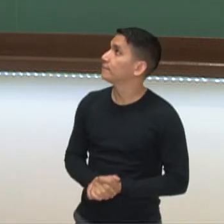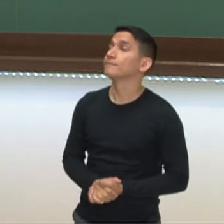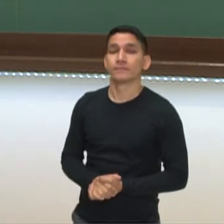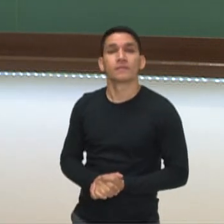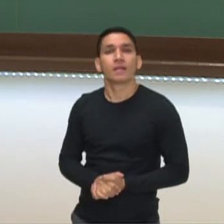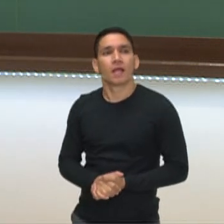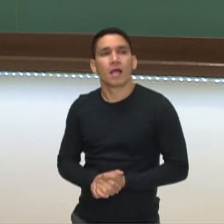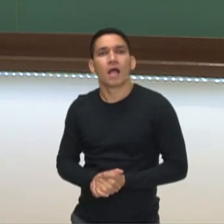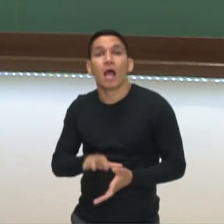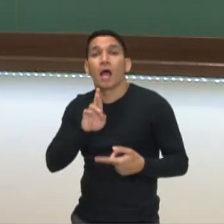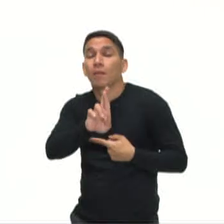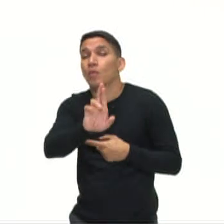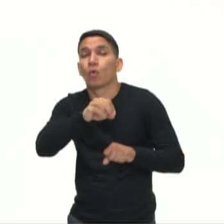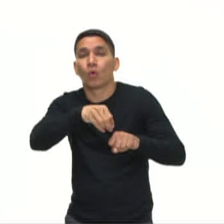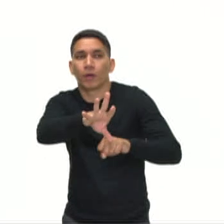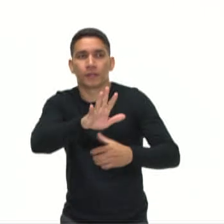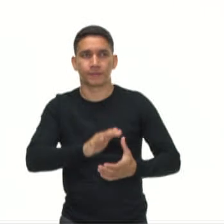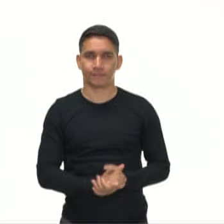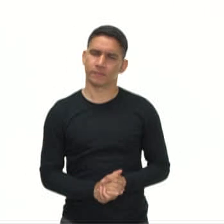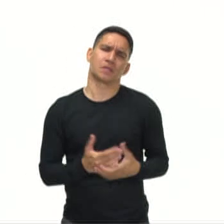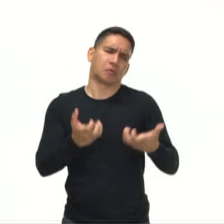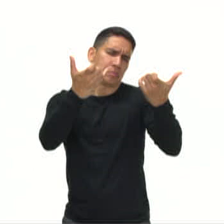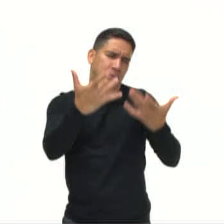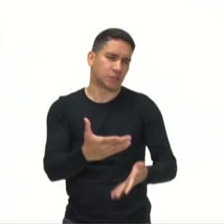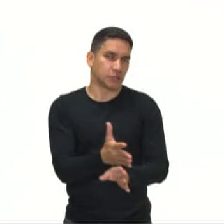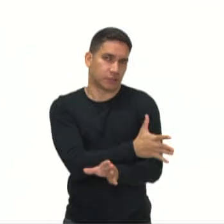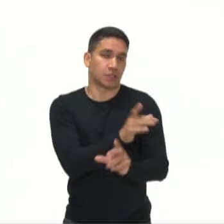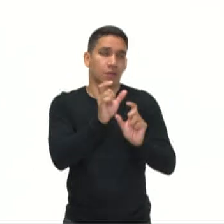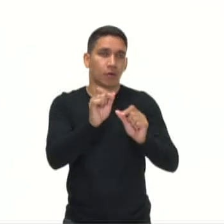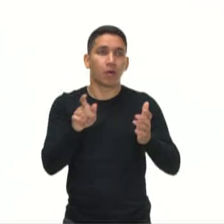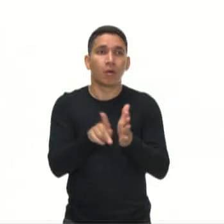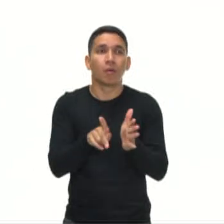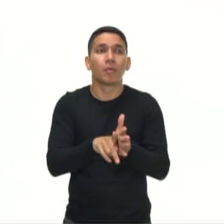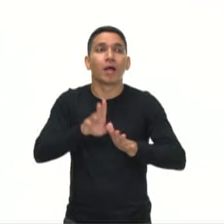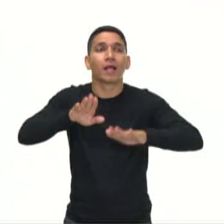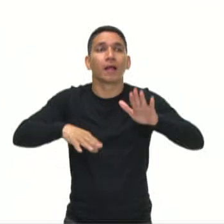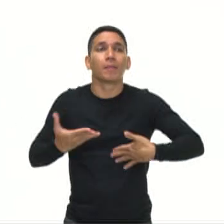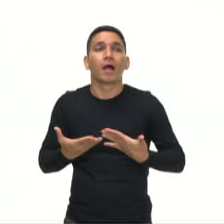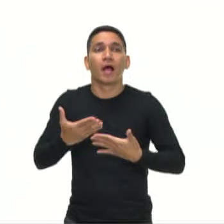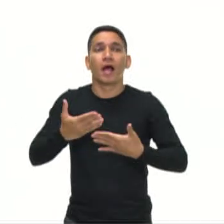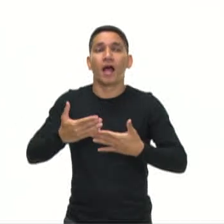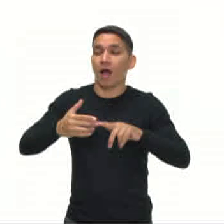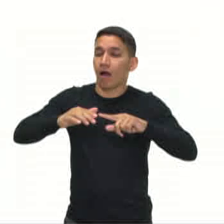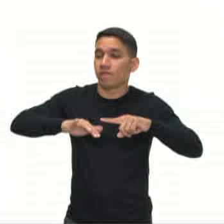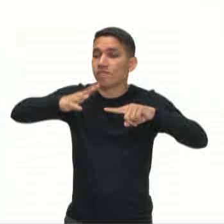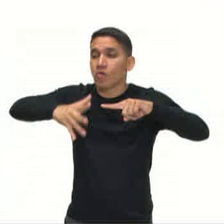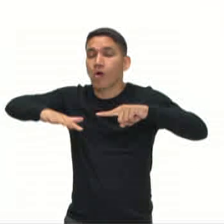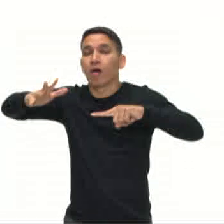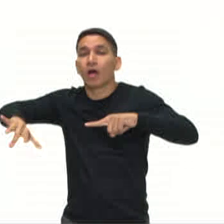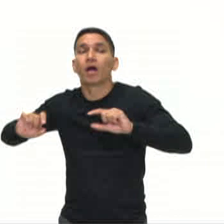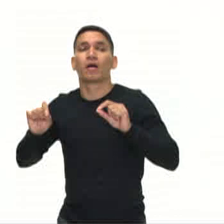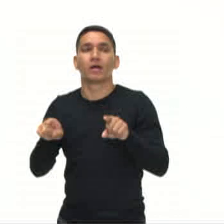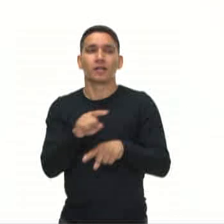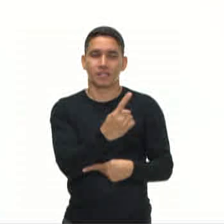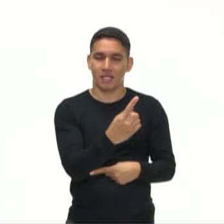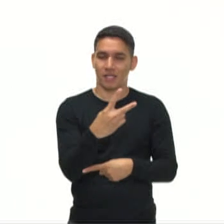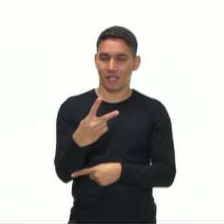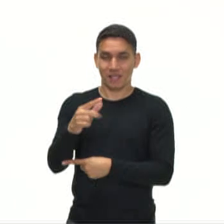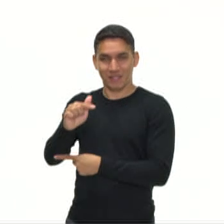A resolução, então, é que, como eu falei, né? 60 Hz frequência, 127 volts de tensão. Vamos lá,